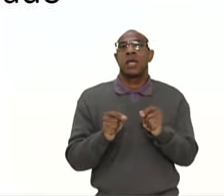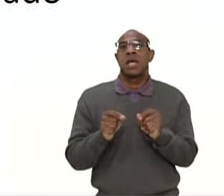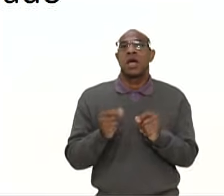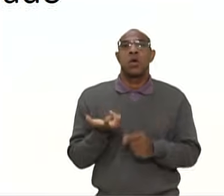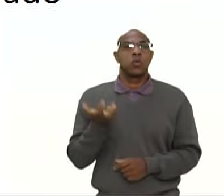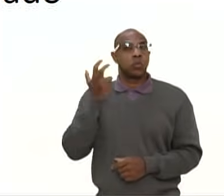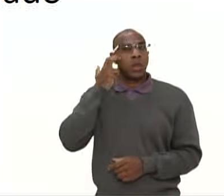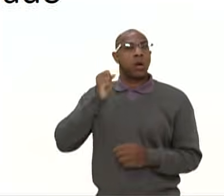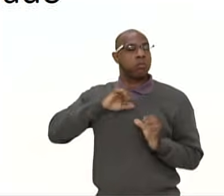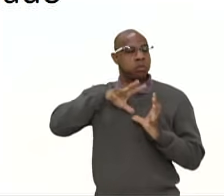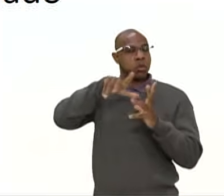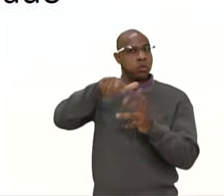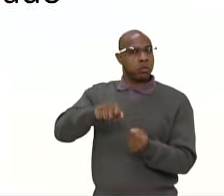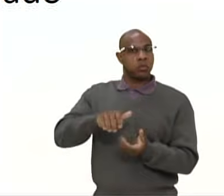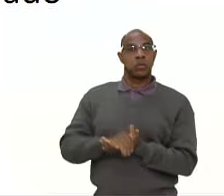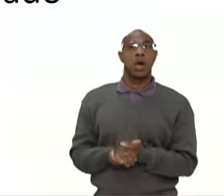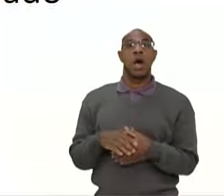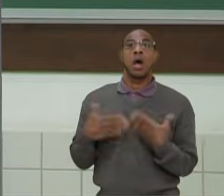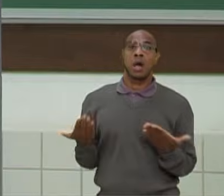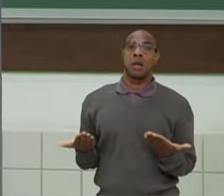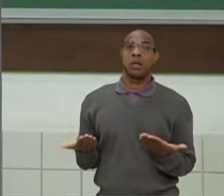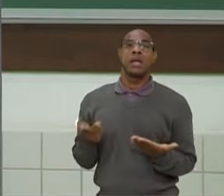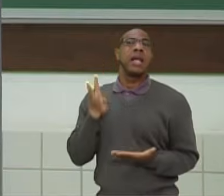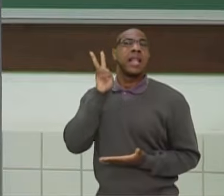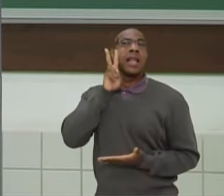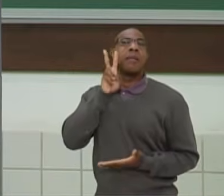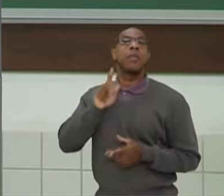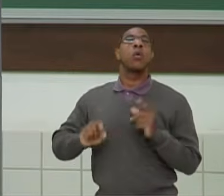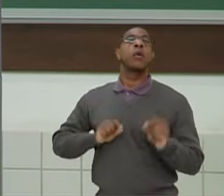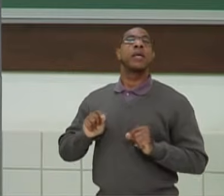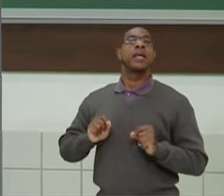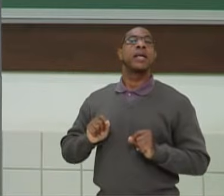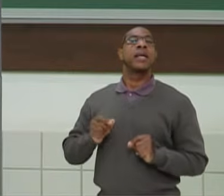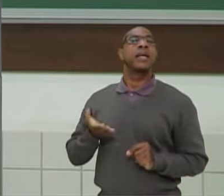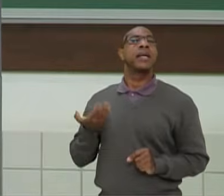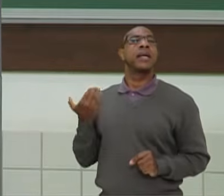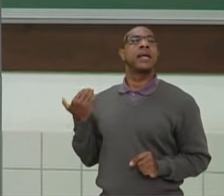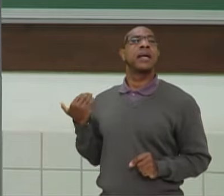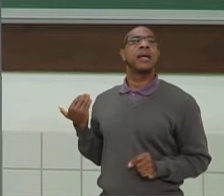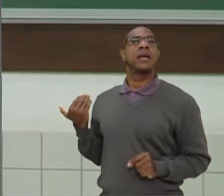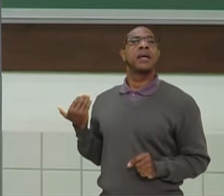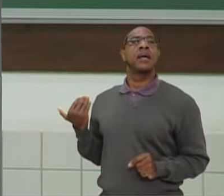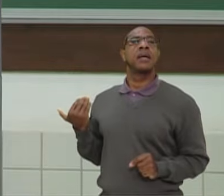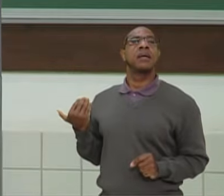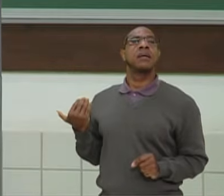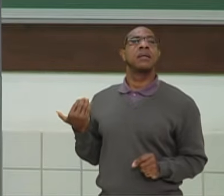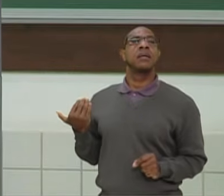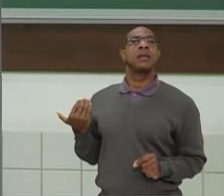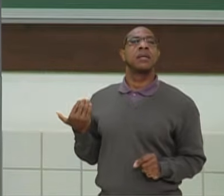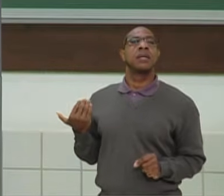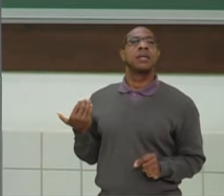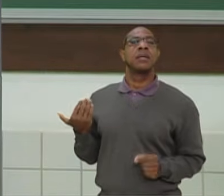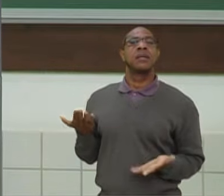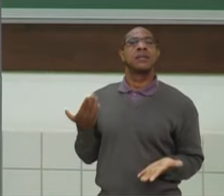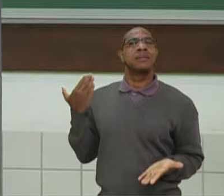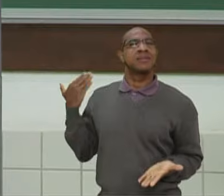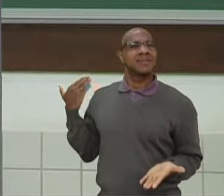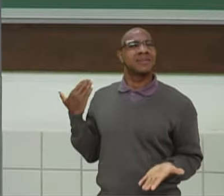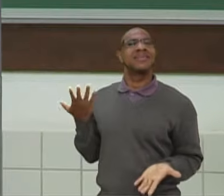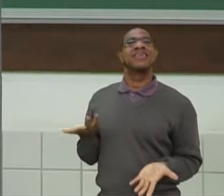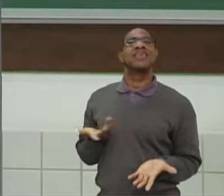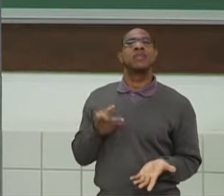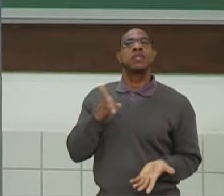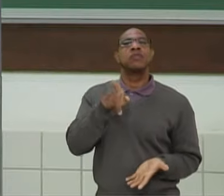pelo mundo. Tá, então vocês lembram que lá no comecinho do outro trimestre ainda,